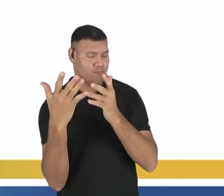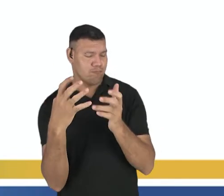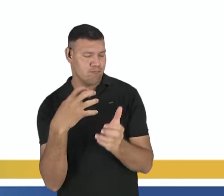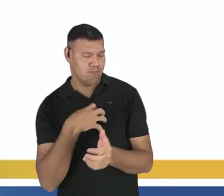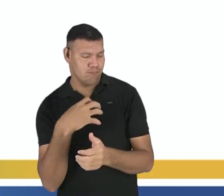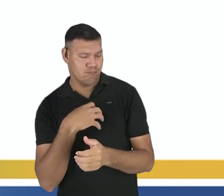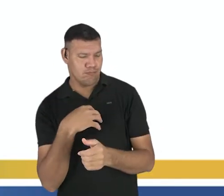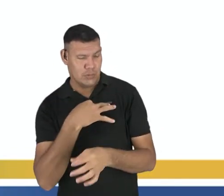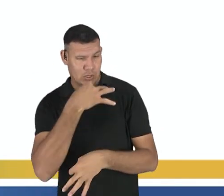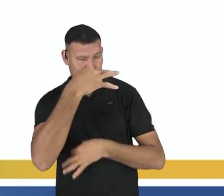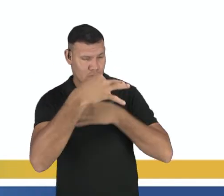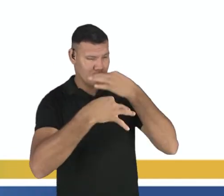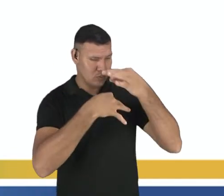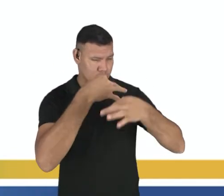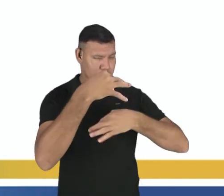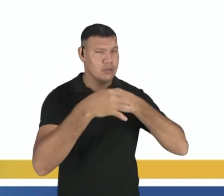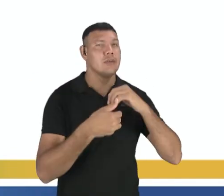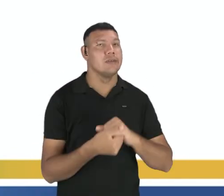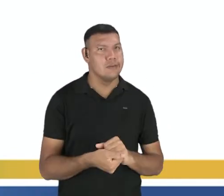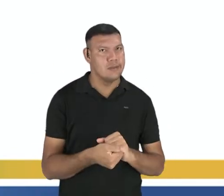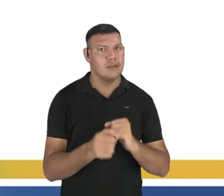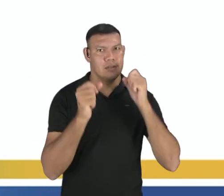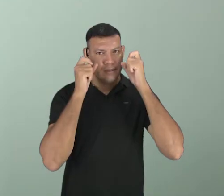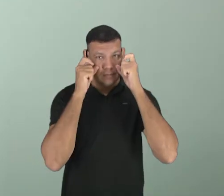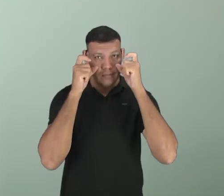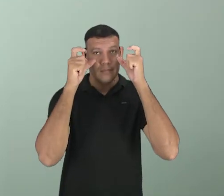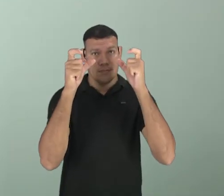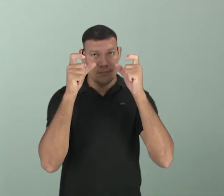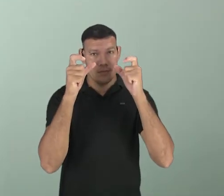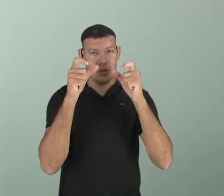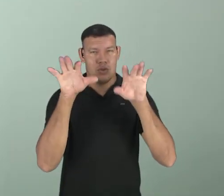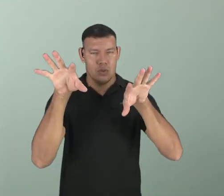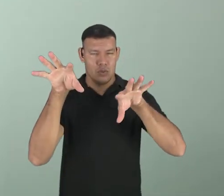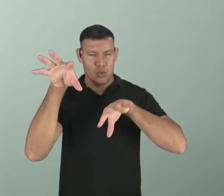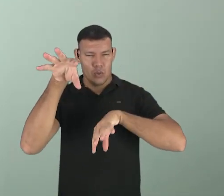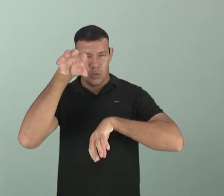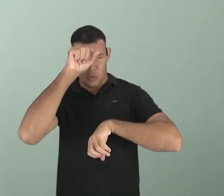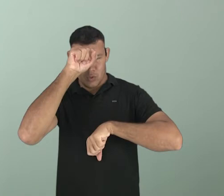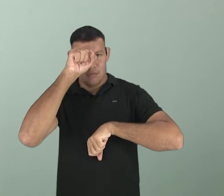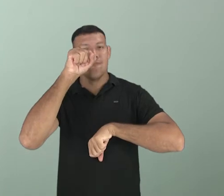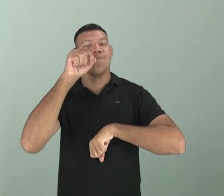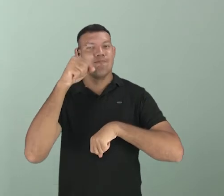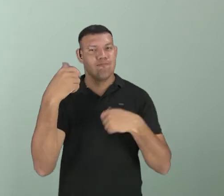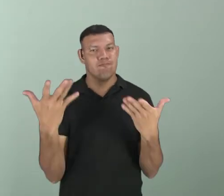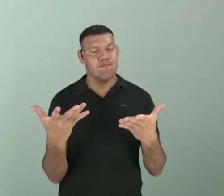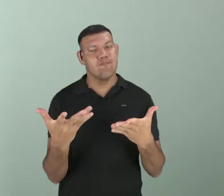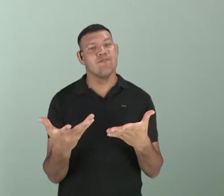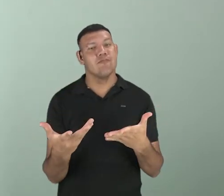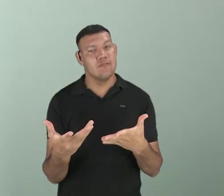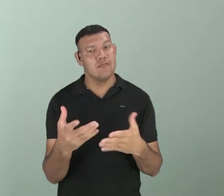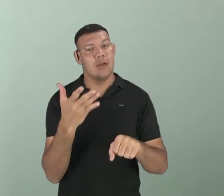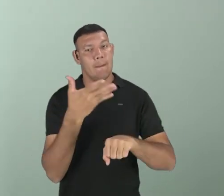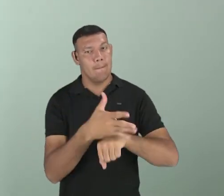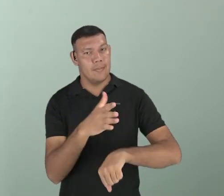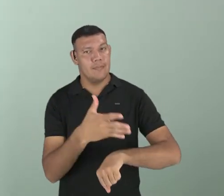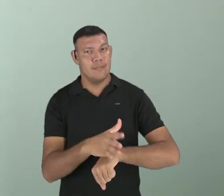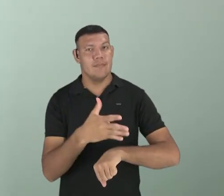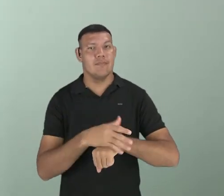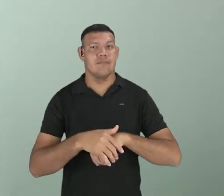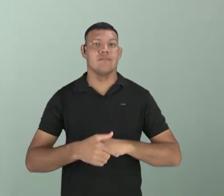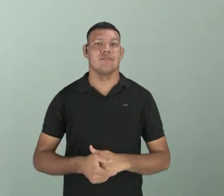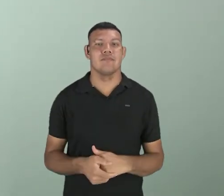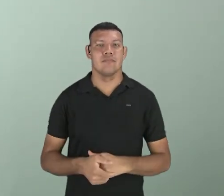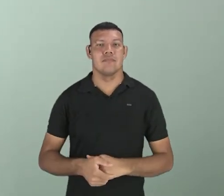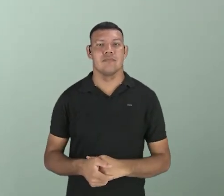certo? Com atenção você vai conseguir captar aí o que foi dito e botar em prática, né,